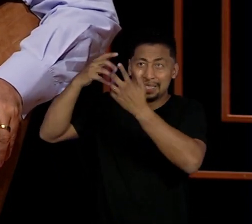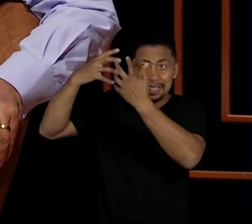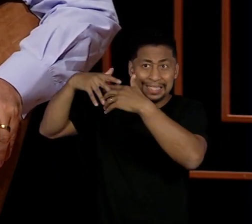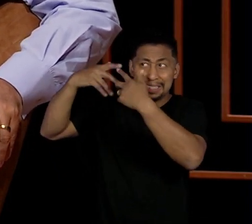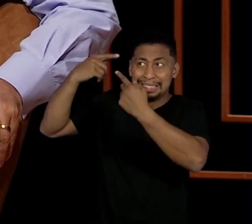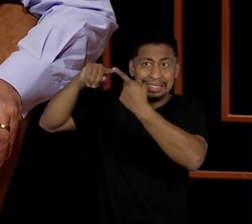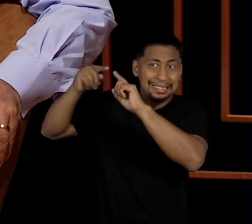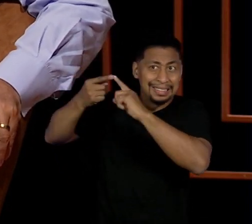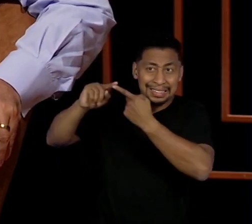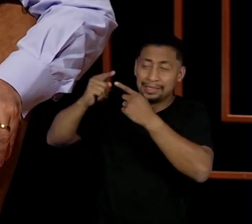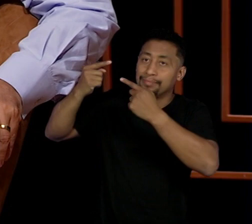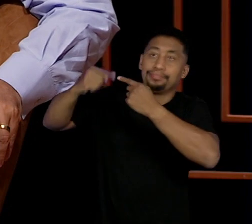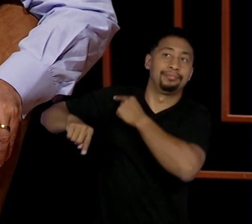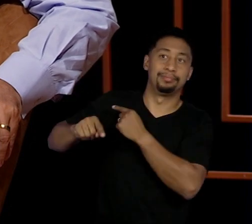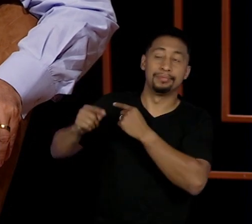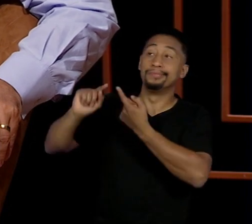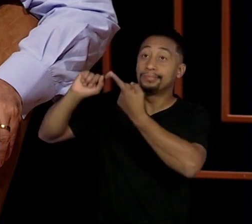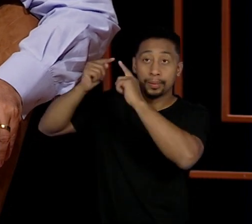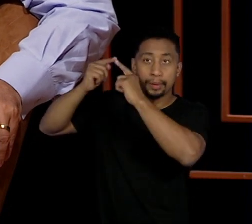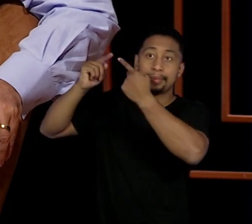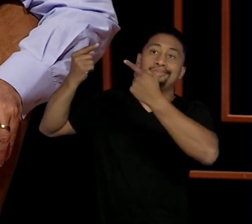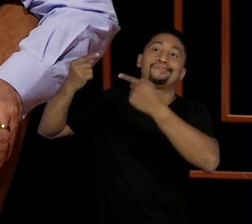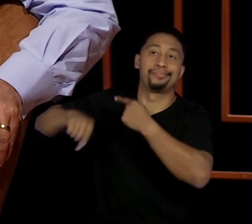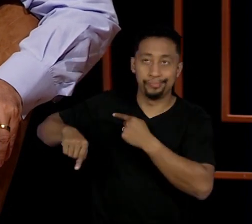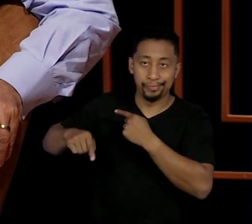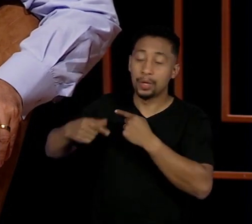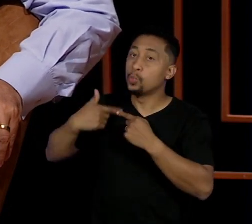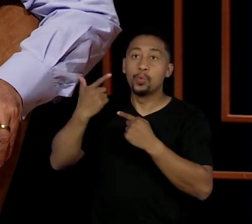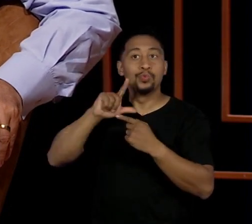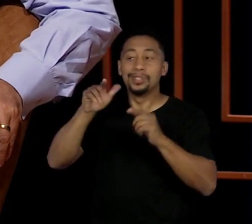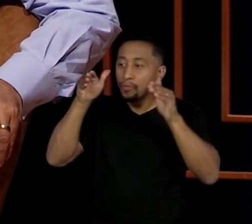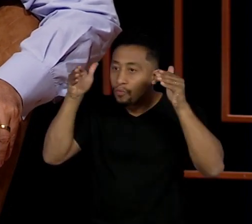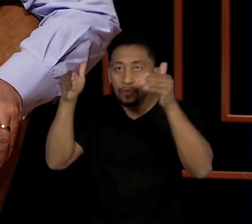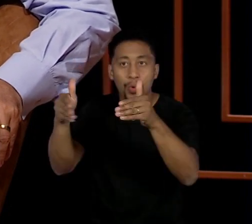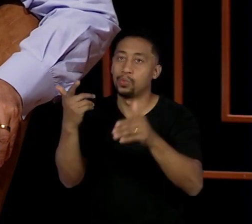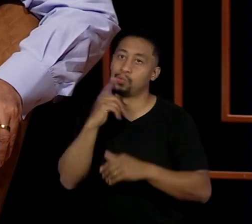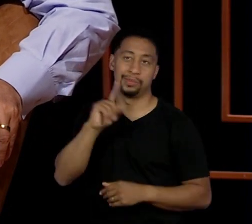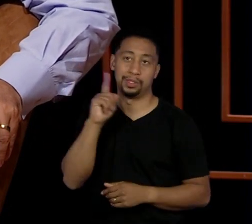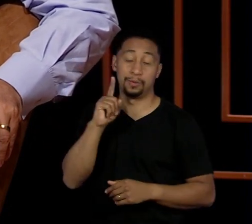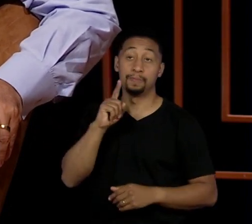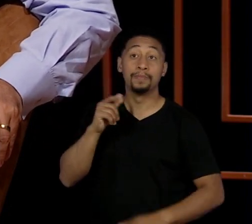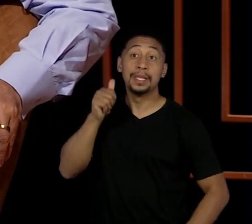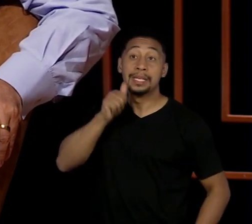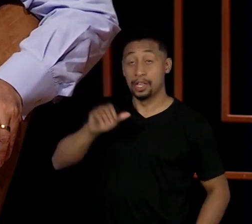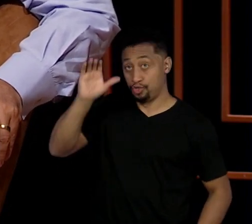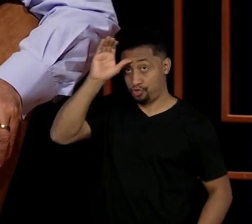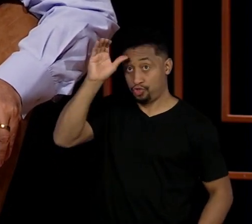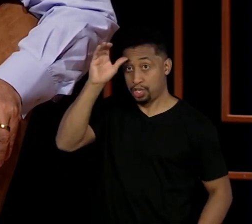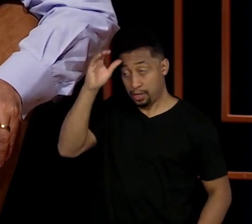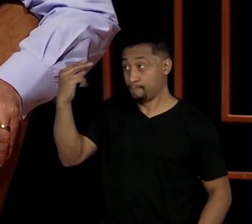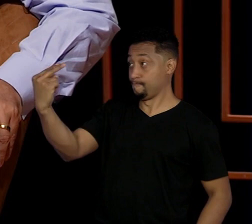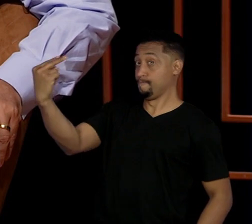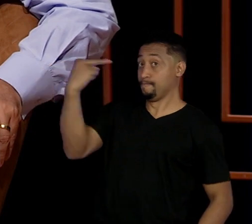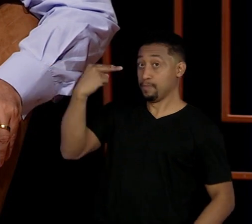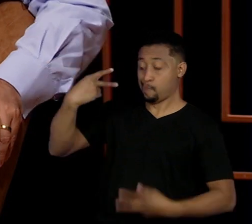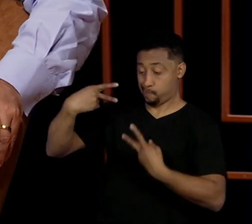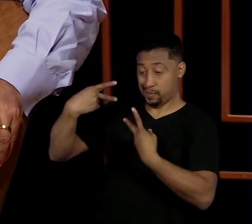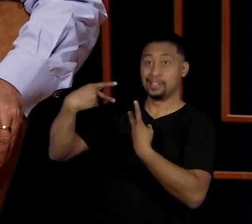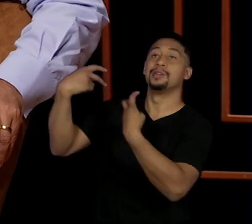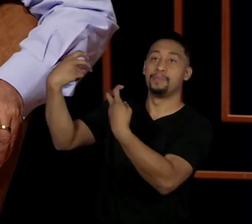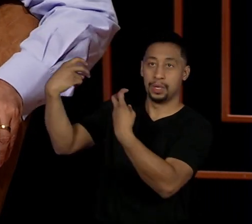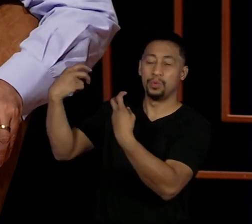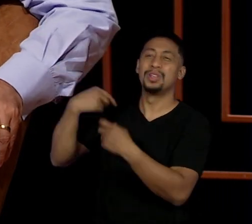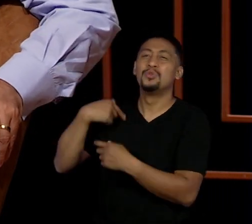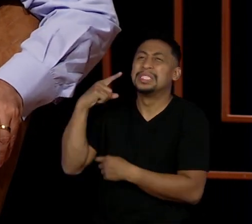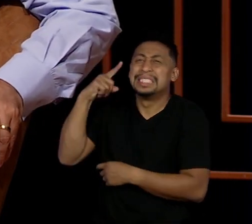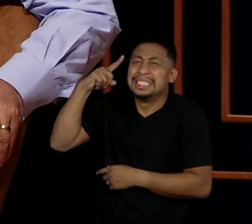constatado logo cedo por uma tia, casada com um tio, irmão do meu pai, e Beth. E aí eu tinha uma